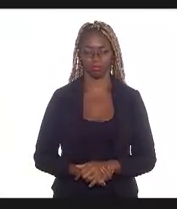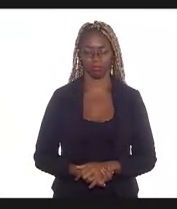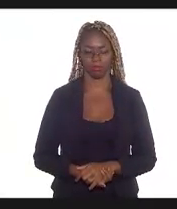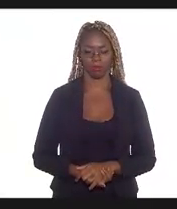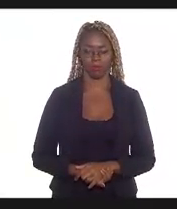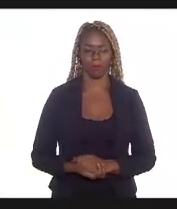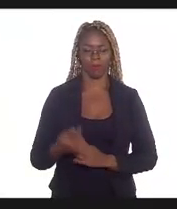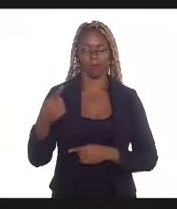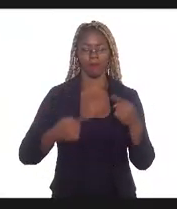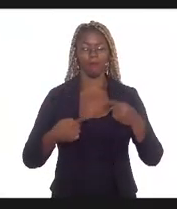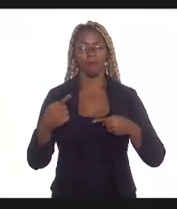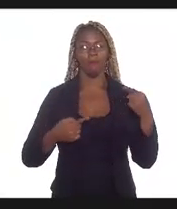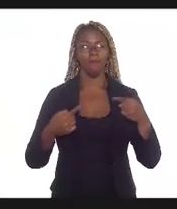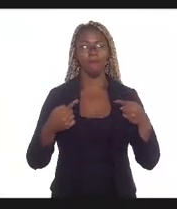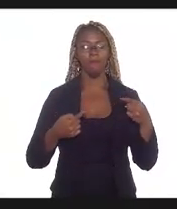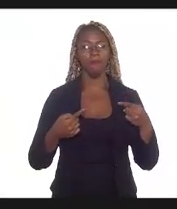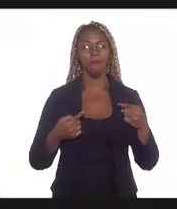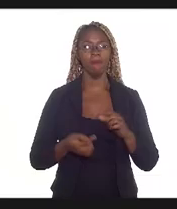Em discussão.